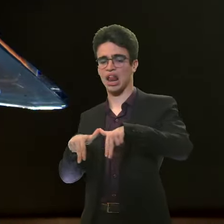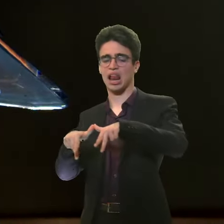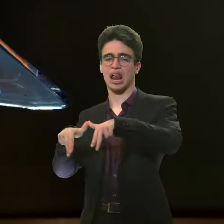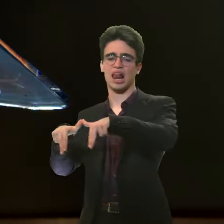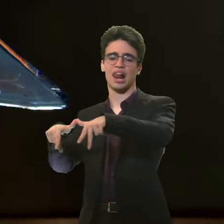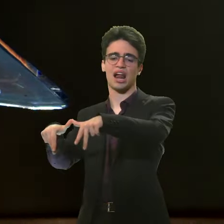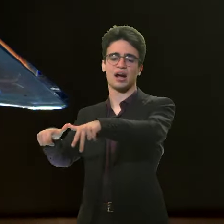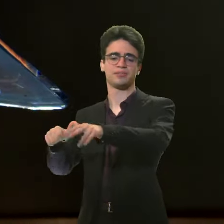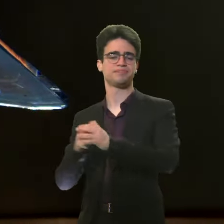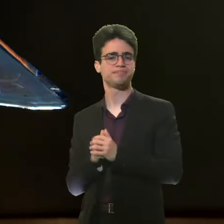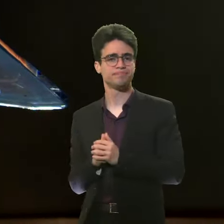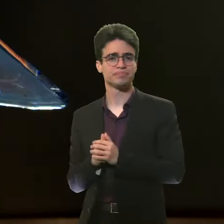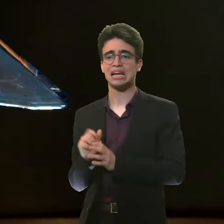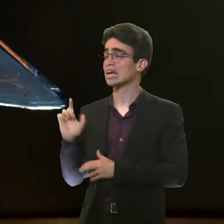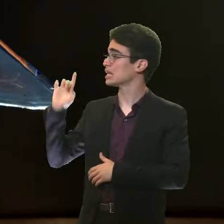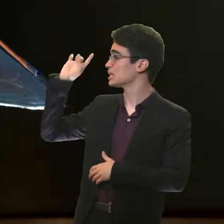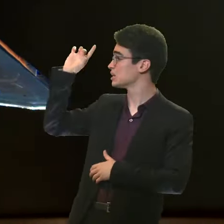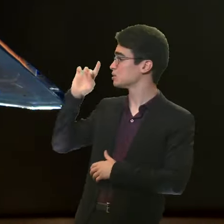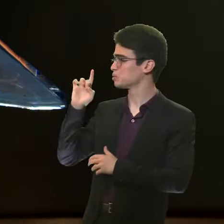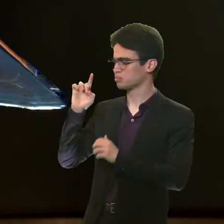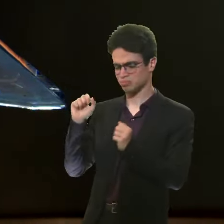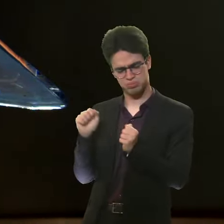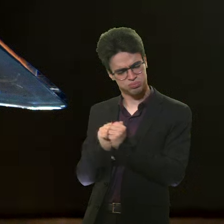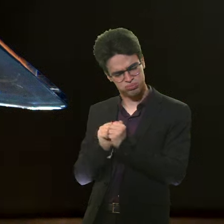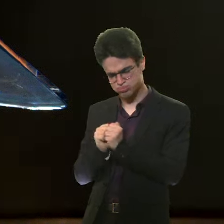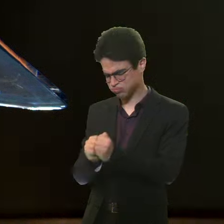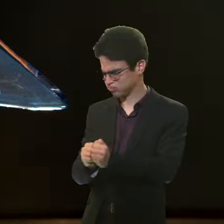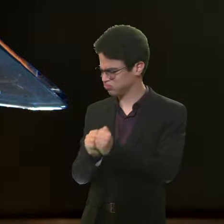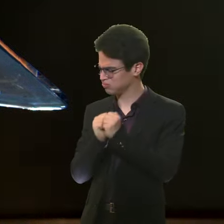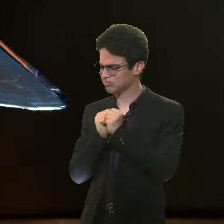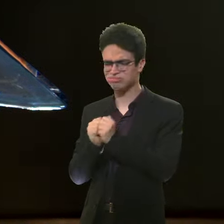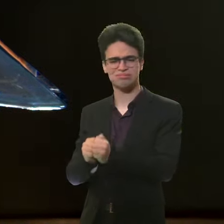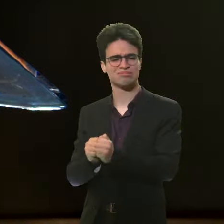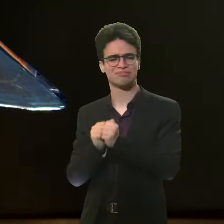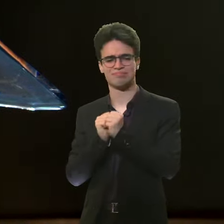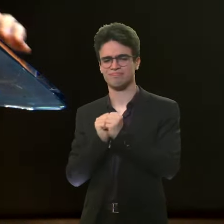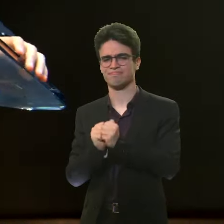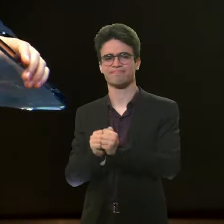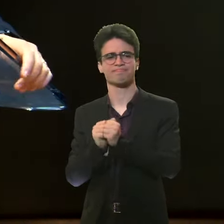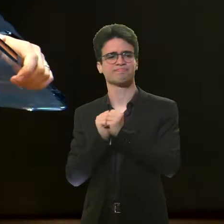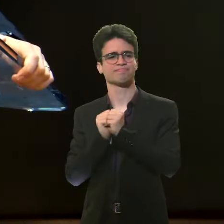que nos faz companhia em momentos assim.